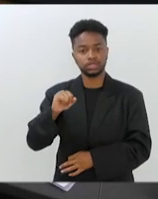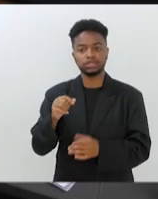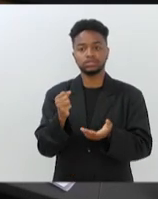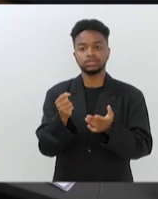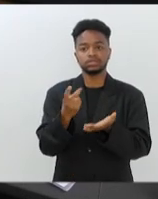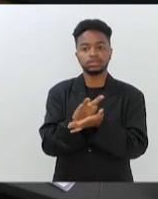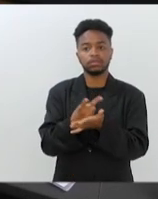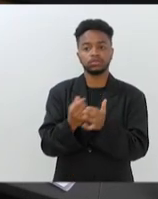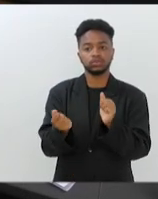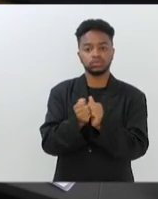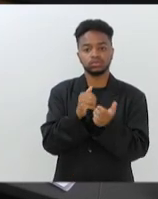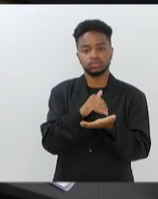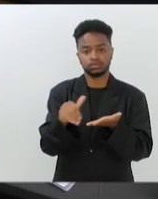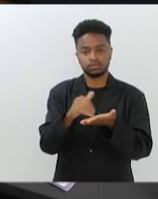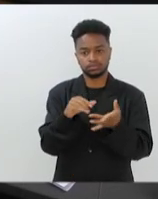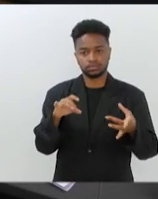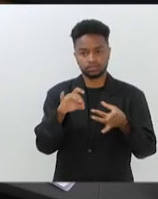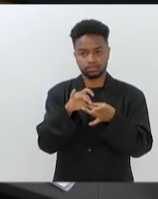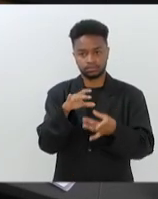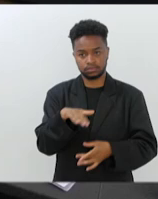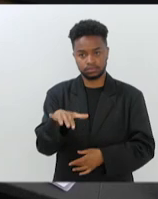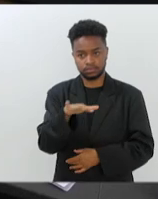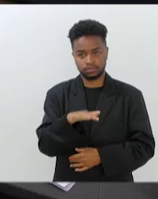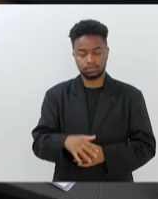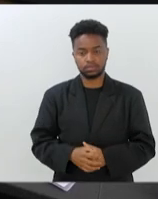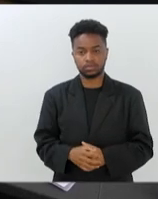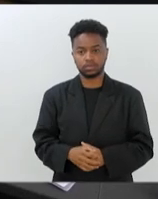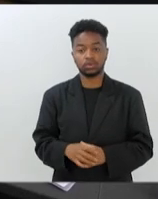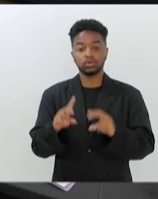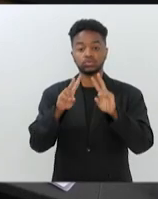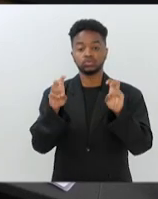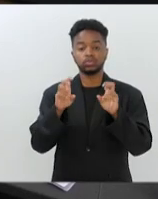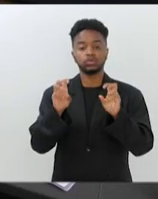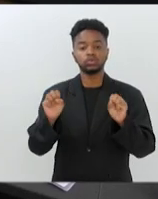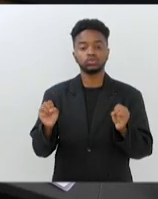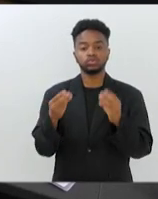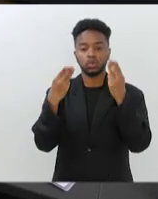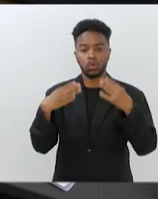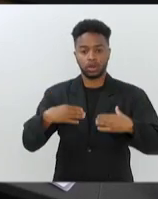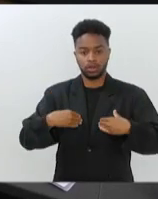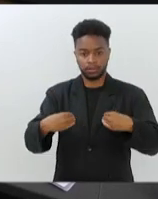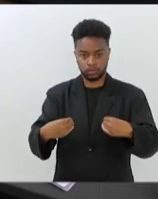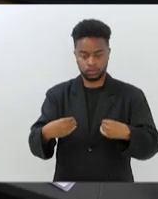áreas em relação ao evento lá do show da Madona